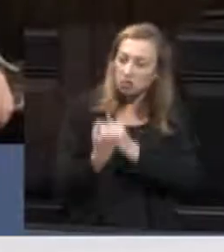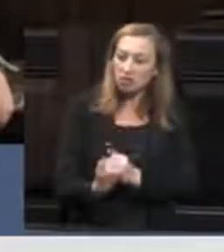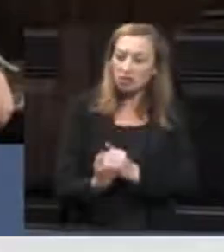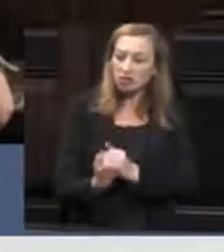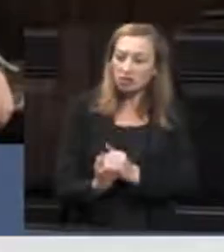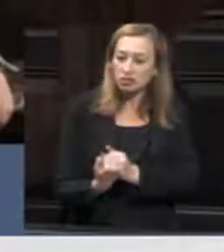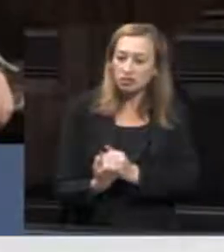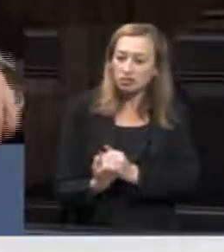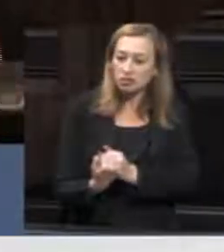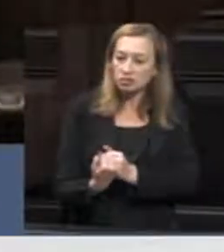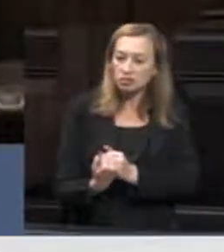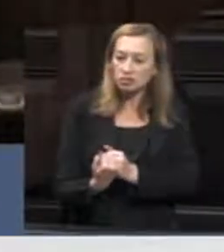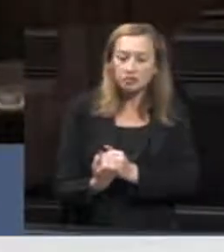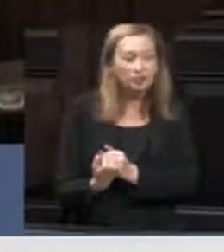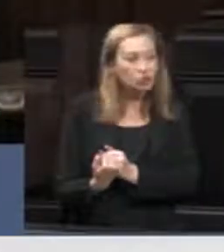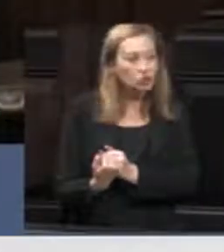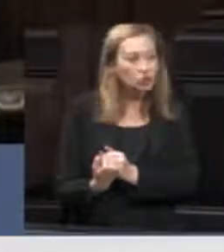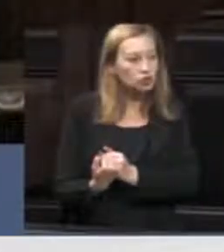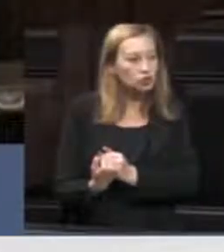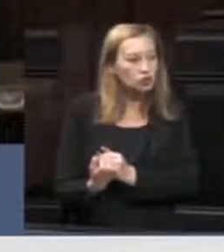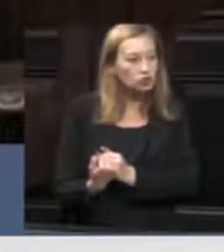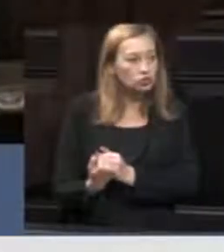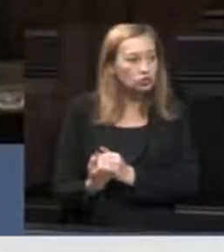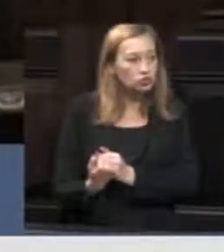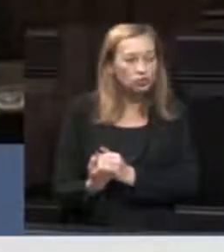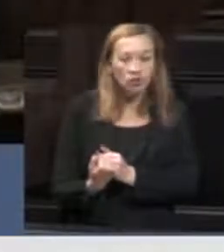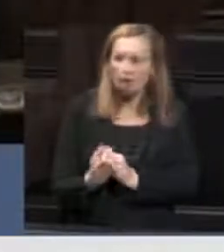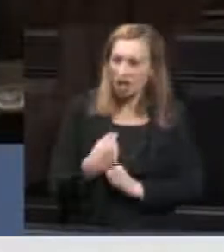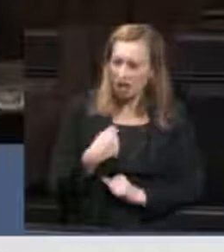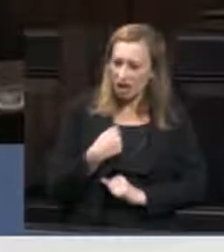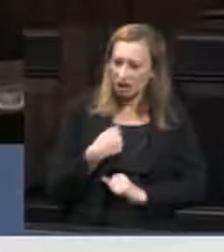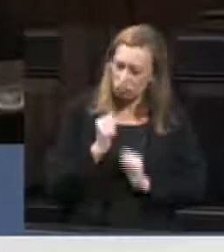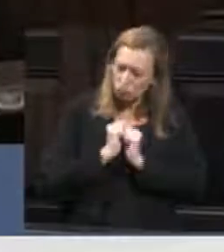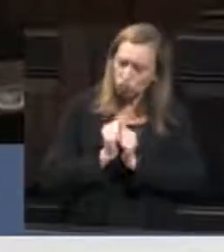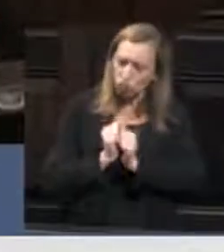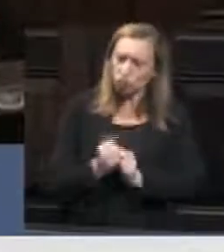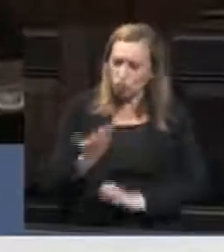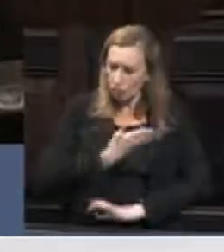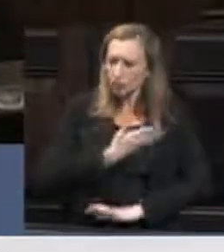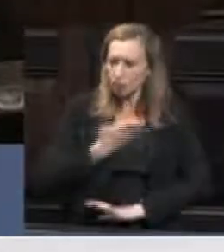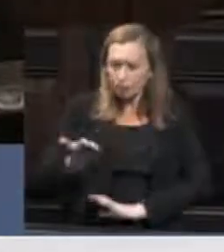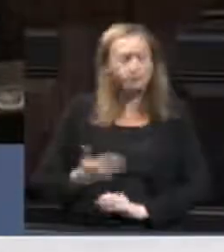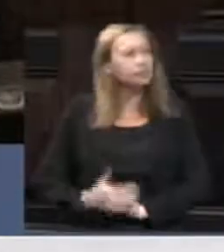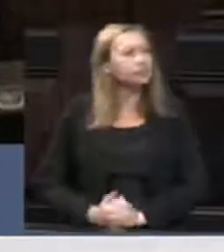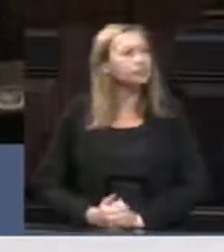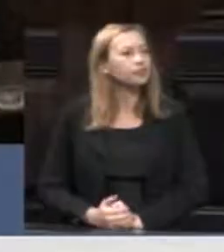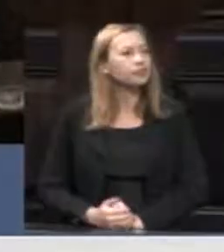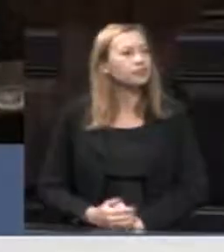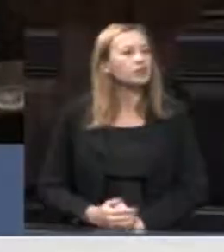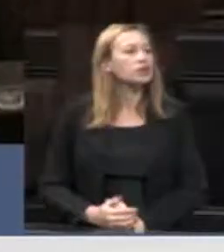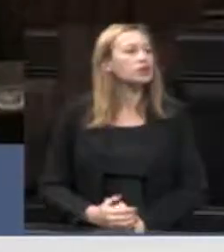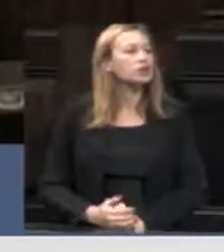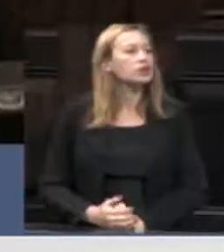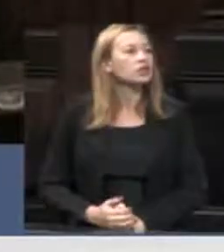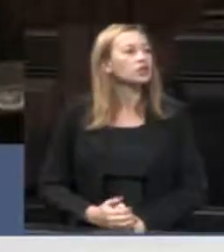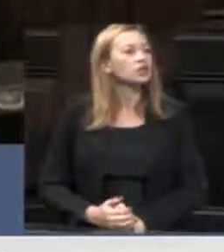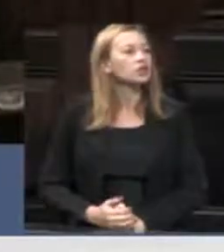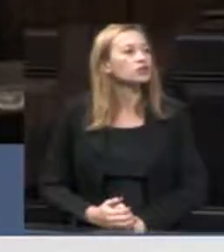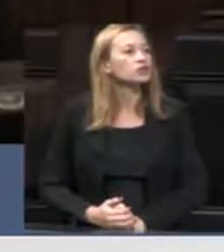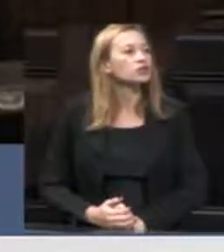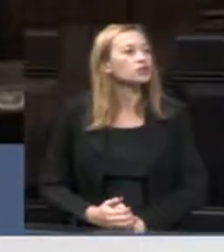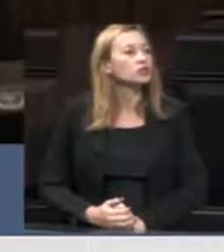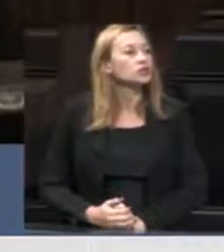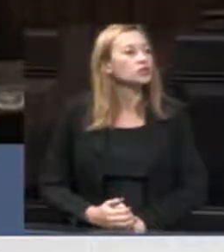legalidade. Quanto a isso, e eu não estou entrando no mérito da legalidade, não estou entrando nesse mérito. Eu quis